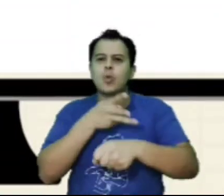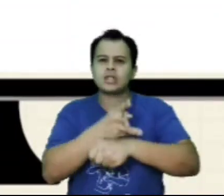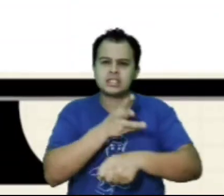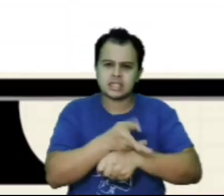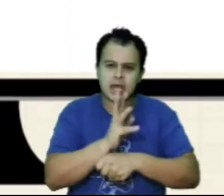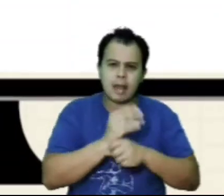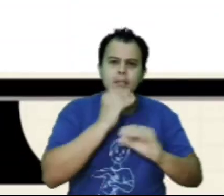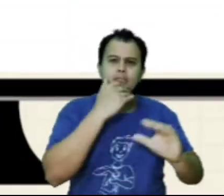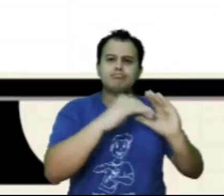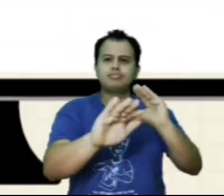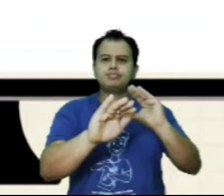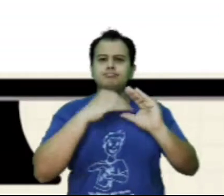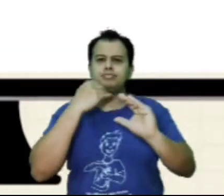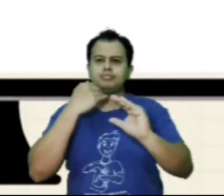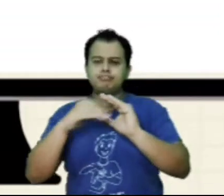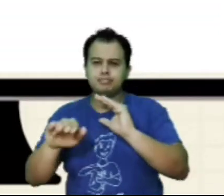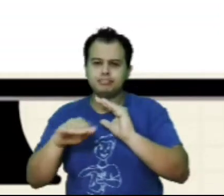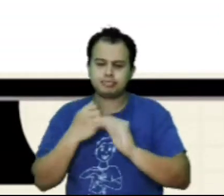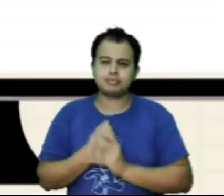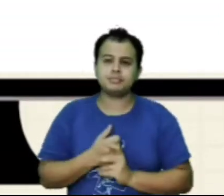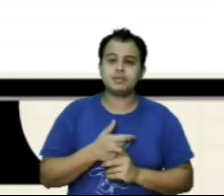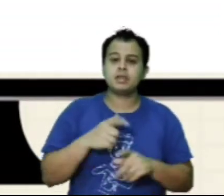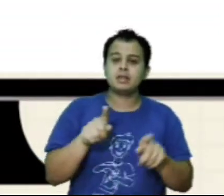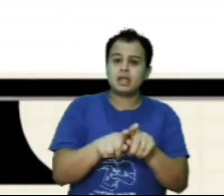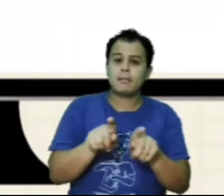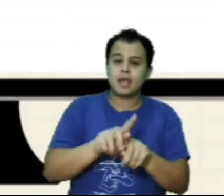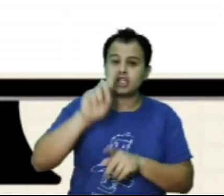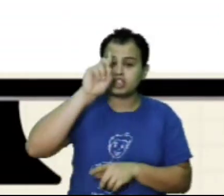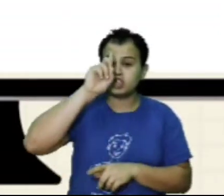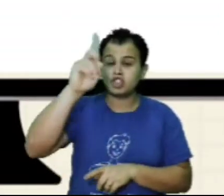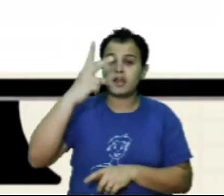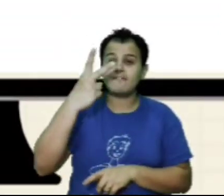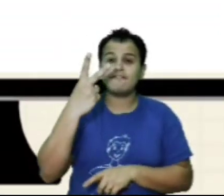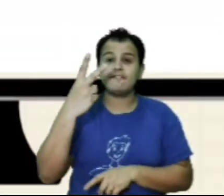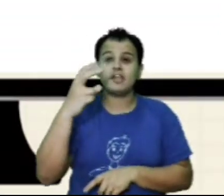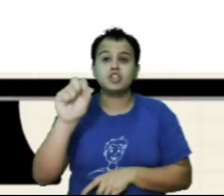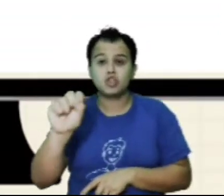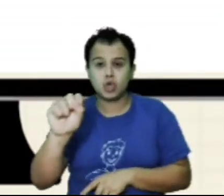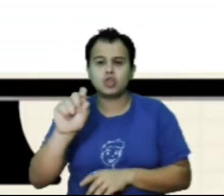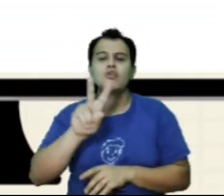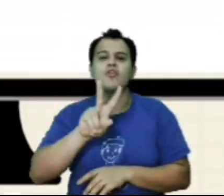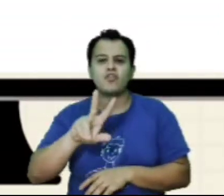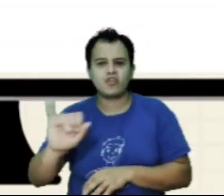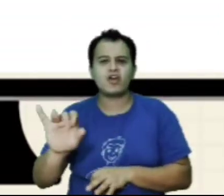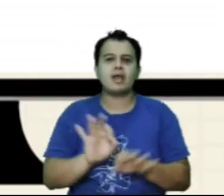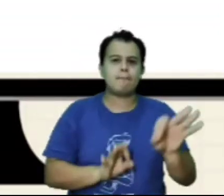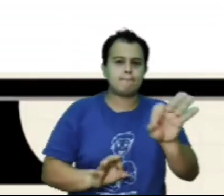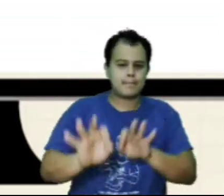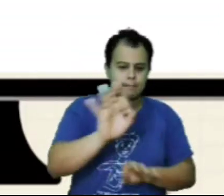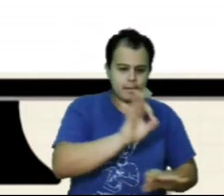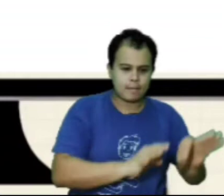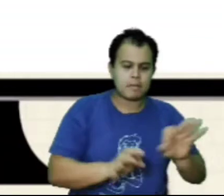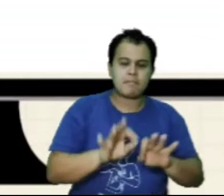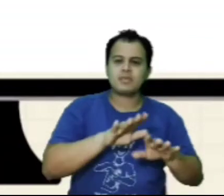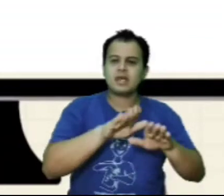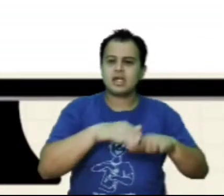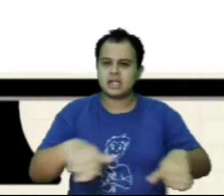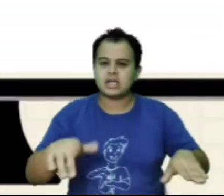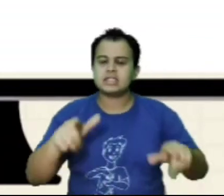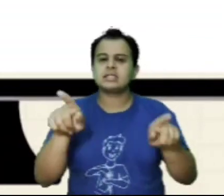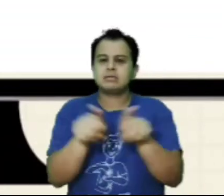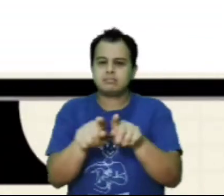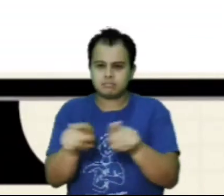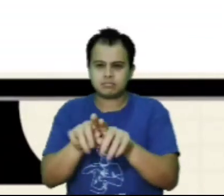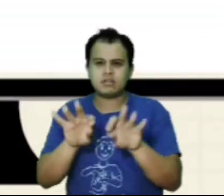com vocês. Até o dia 28, a gente vai estar fazendo a caracterização das crianças e das famílias e